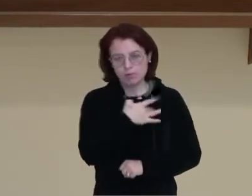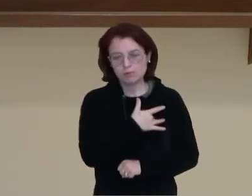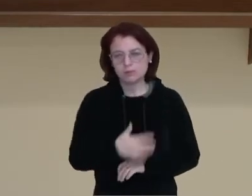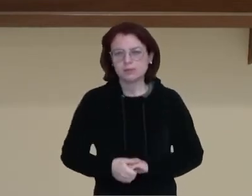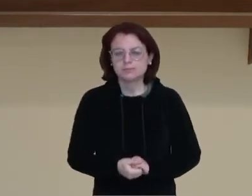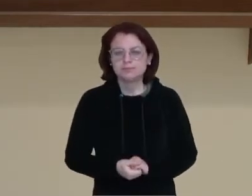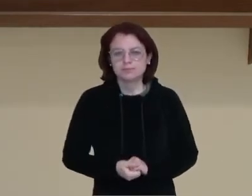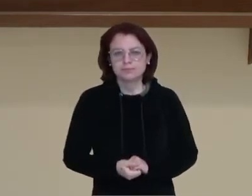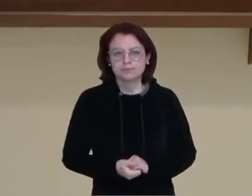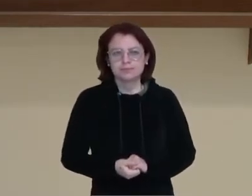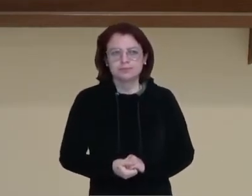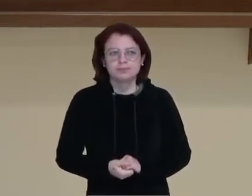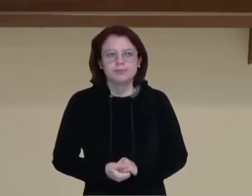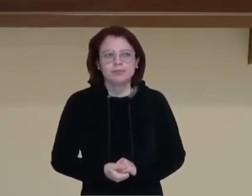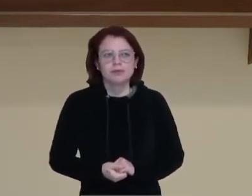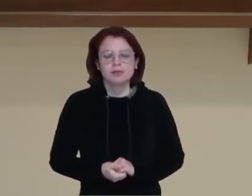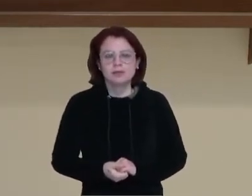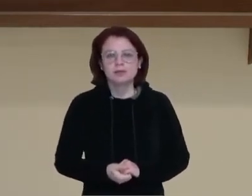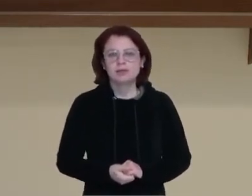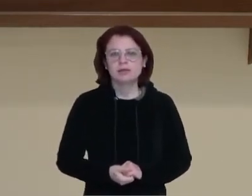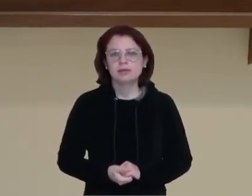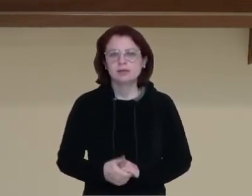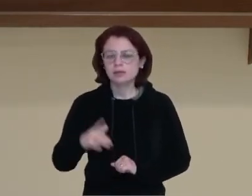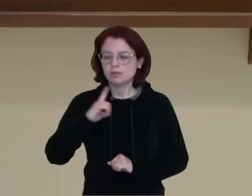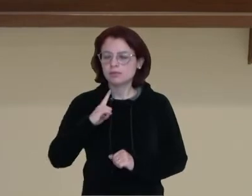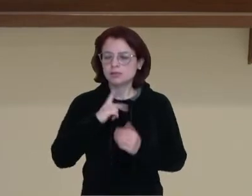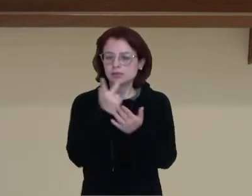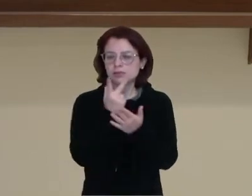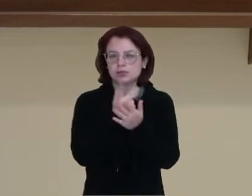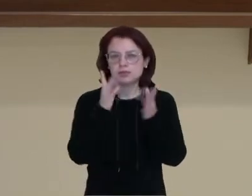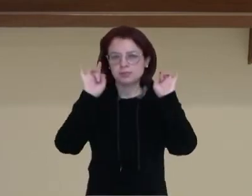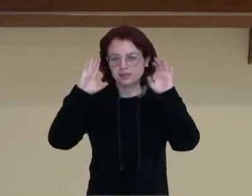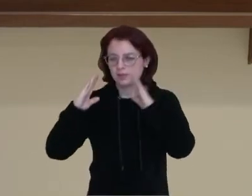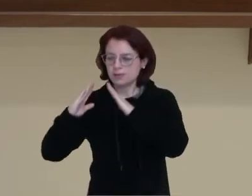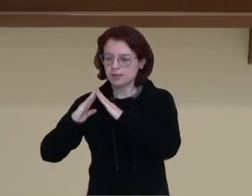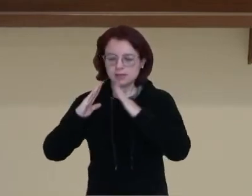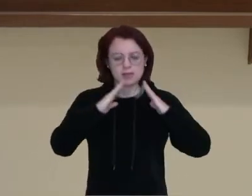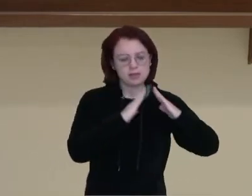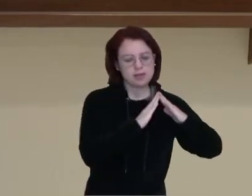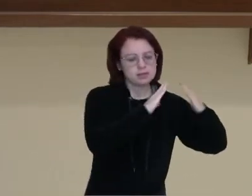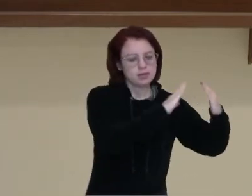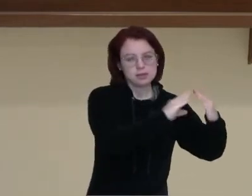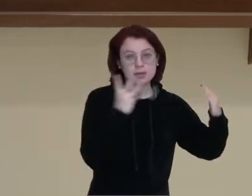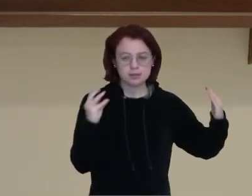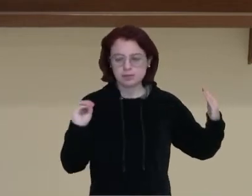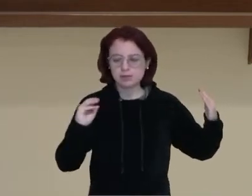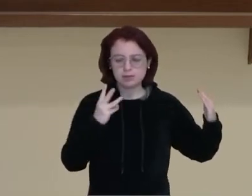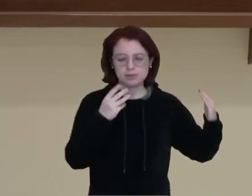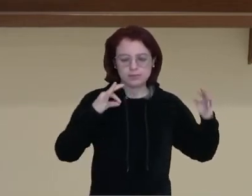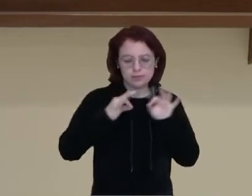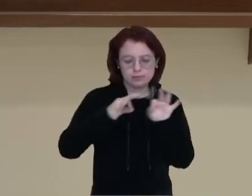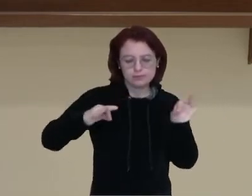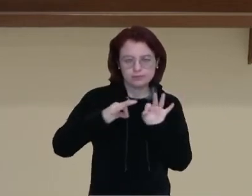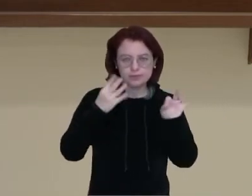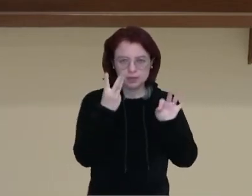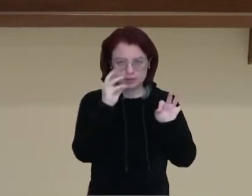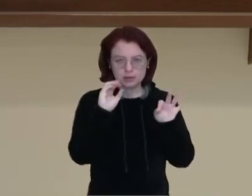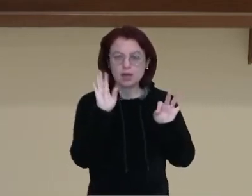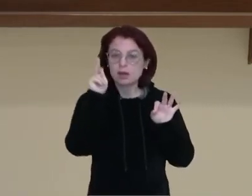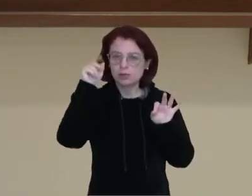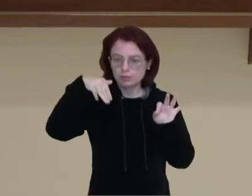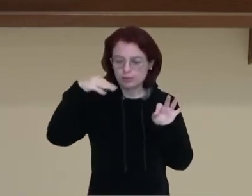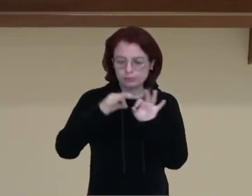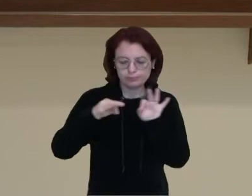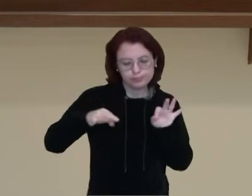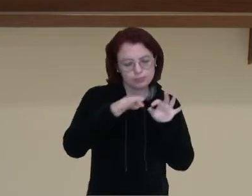de mensagens. E os caminhos, as estradas também eram muito boas. Isso aí também era voltado para o comércio